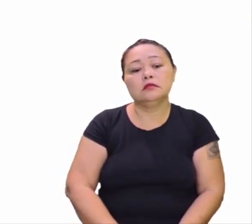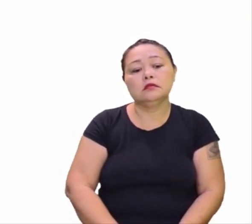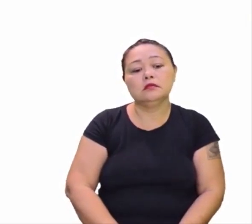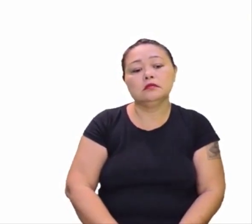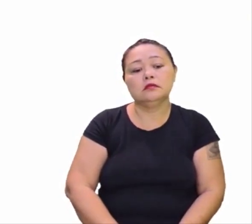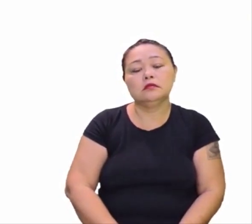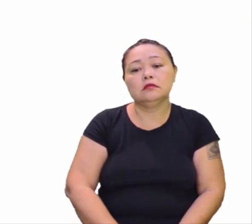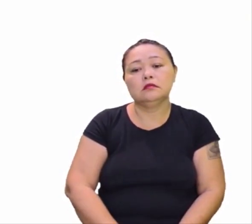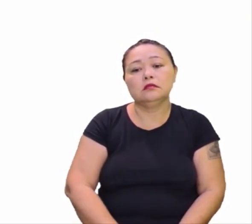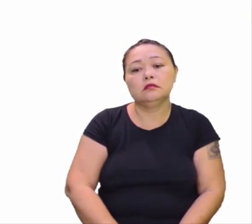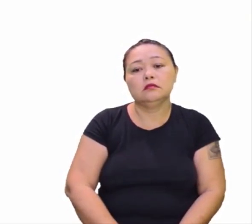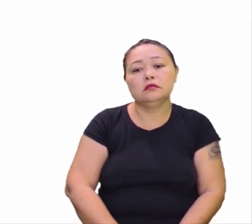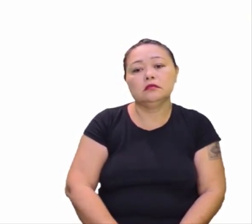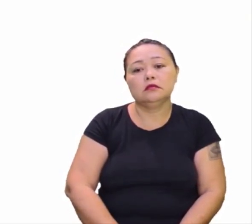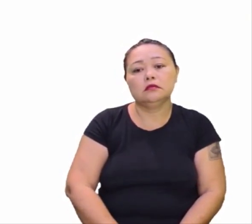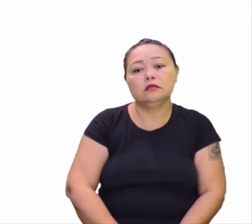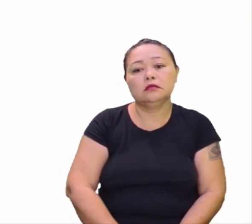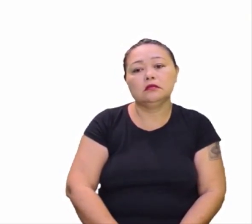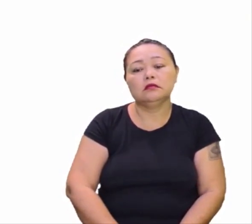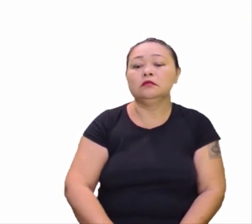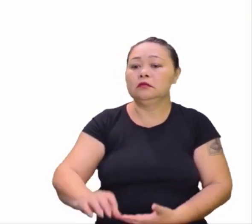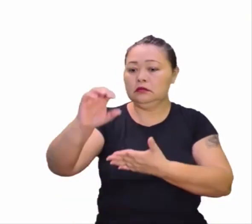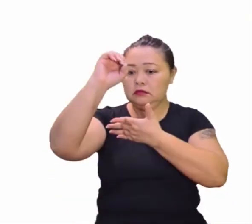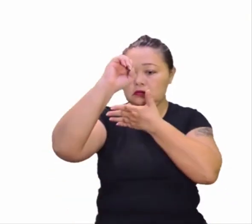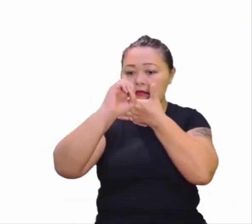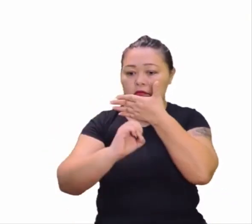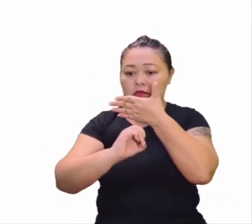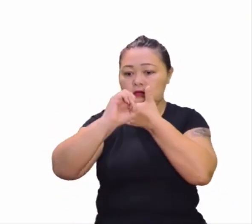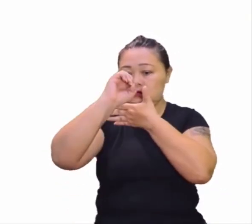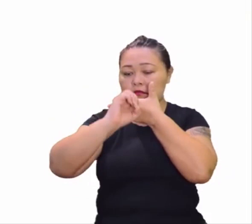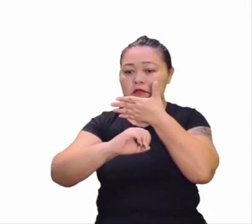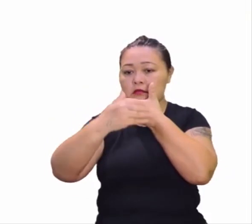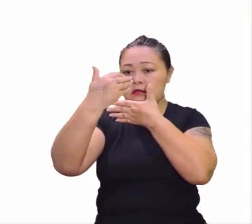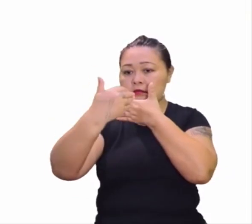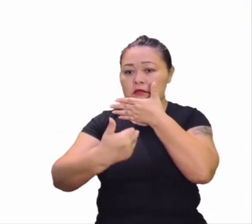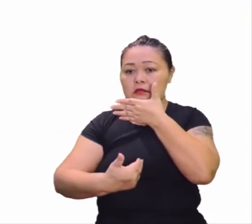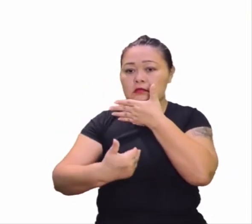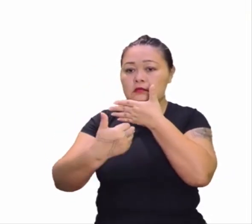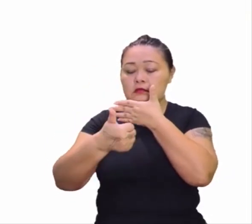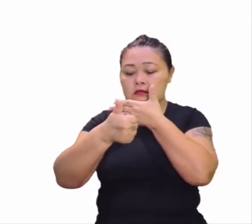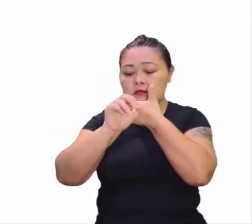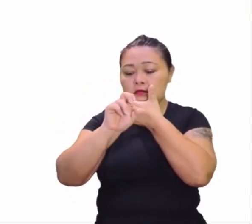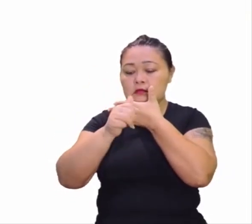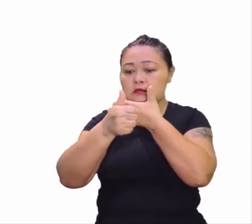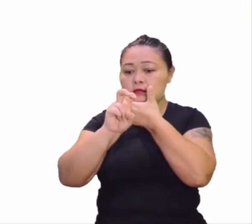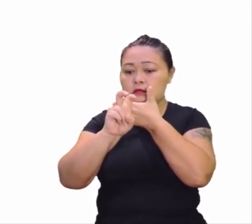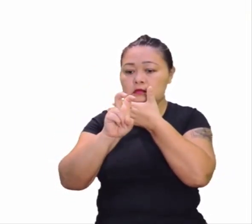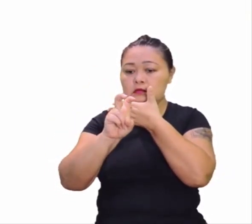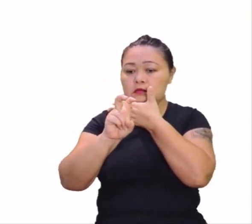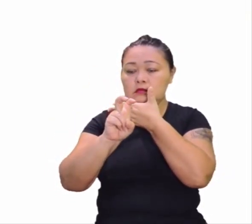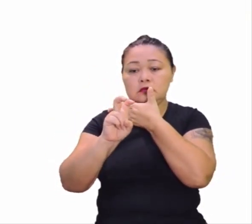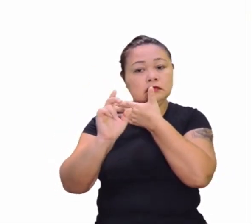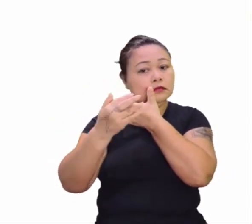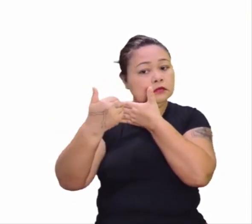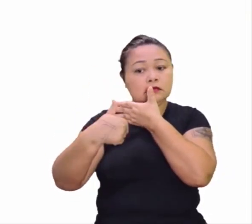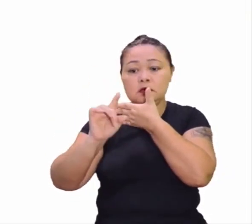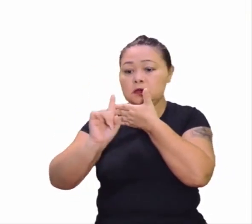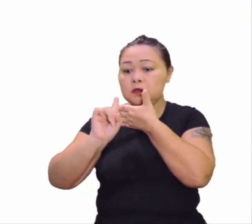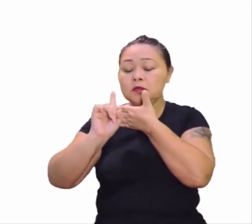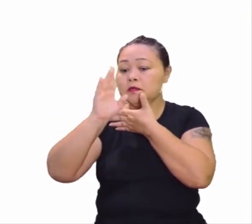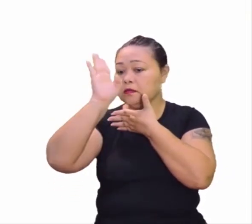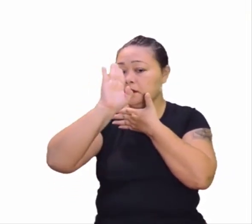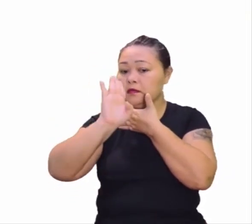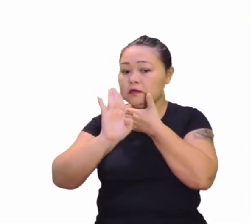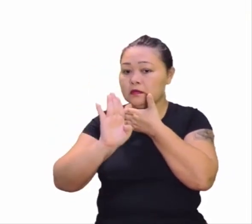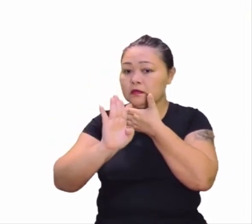meridiano de Greenwich. 0. O primeiro fuso aqui é 15, beleza? Que não passa no Brasil.